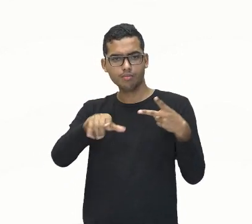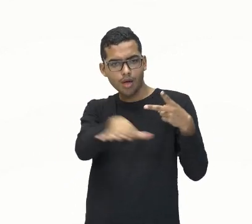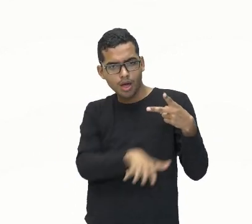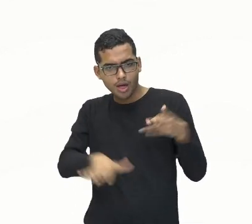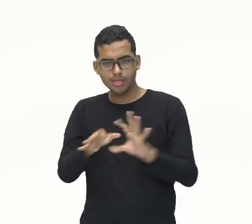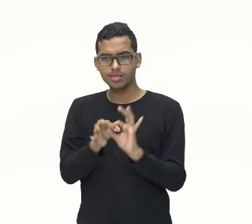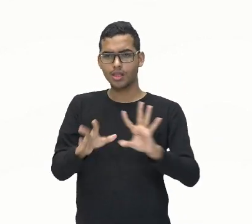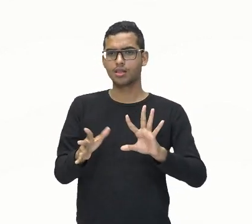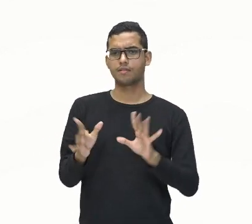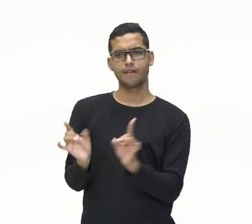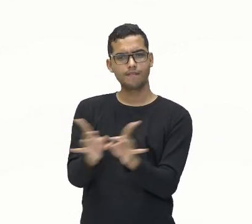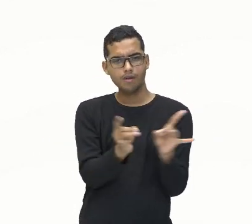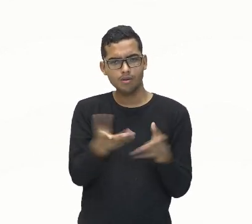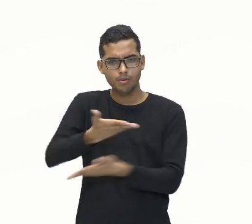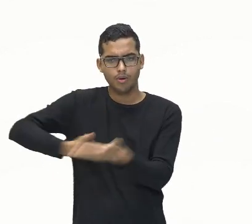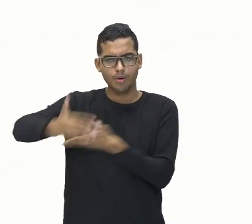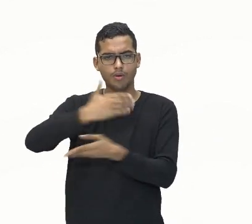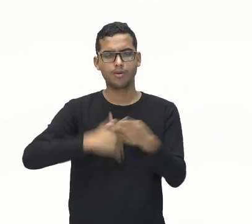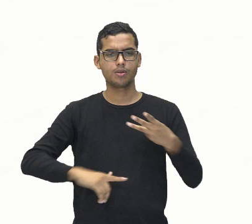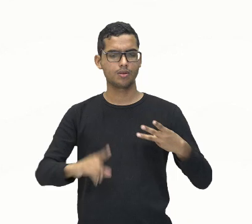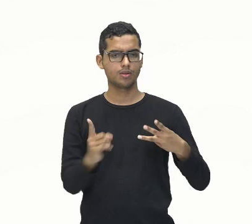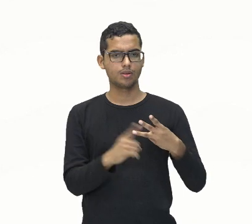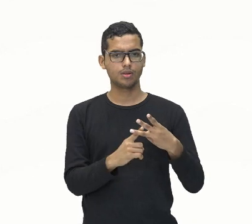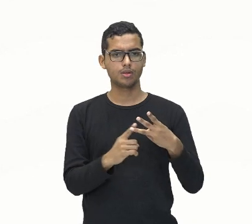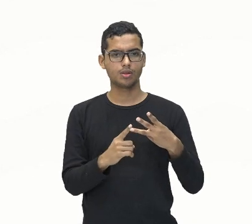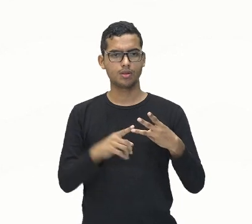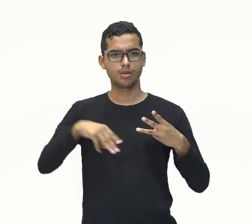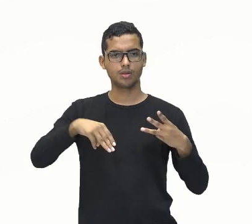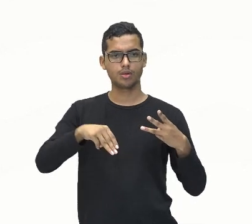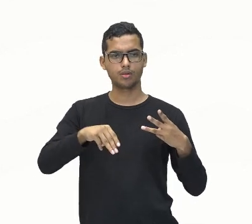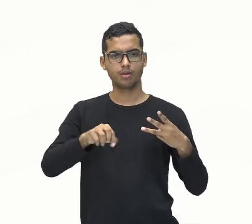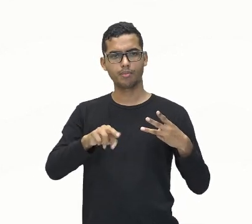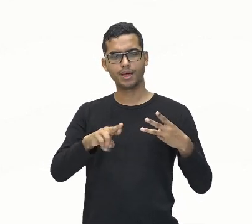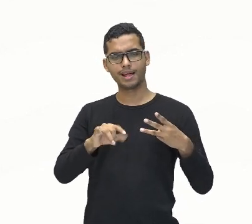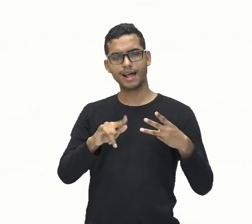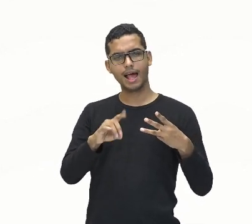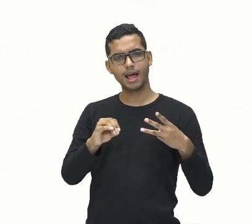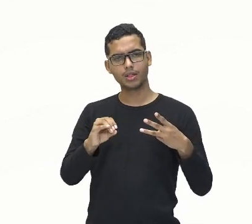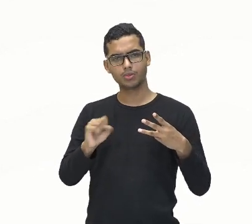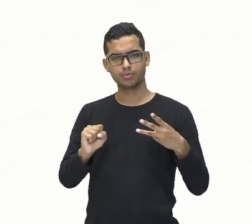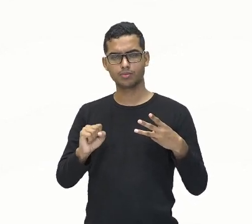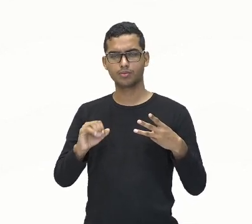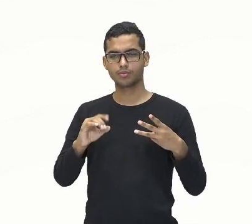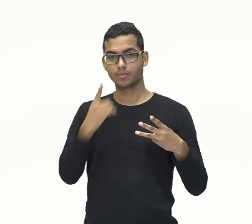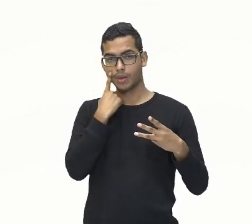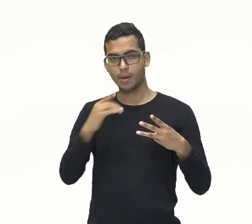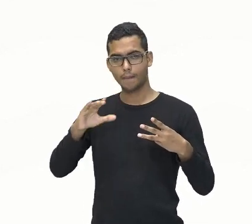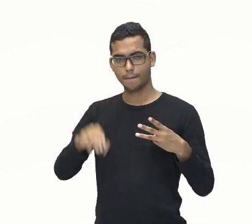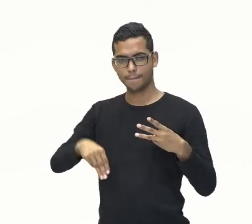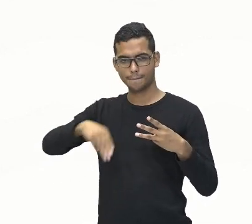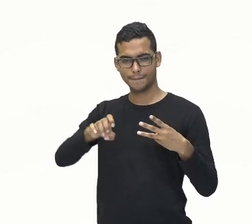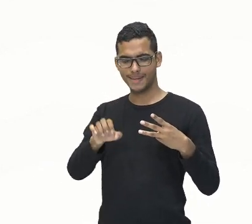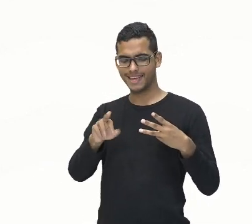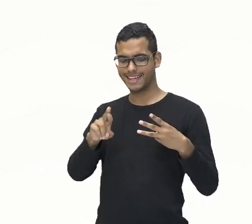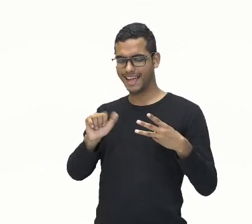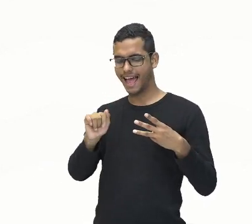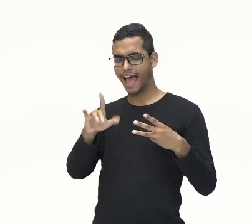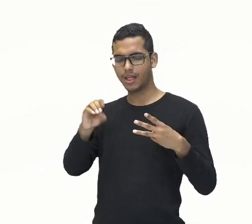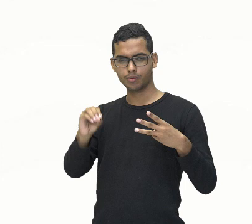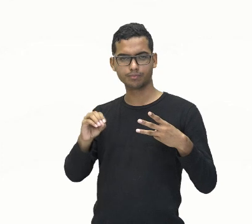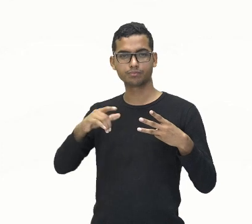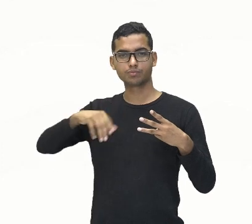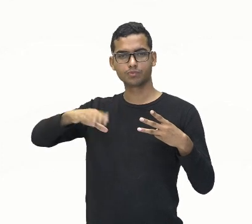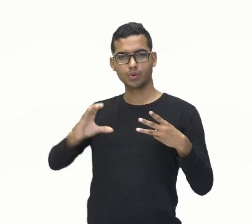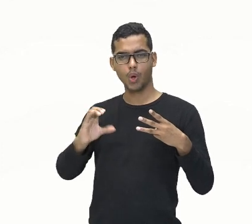Livre Comércio, o Mercado Comum, a União Política e